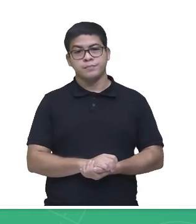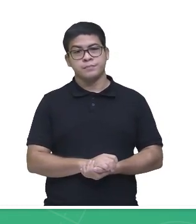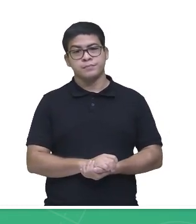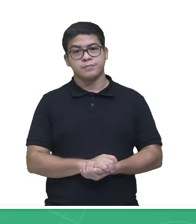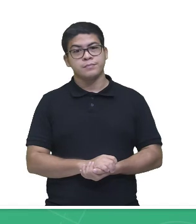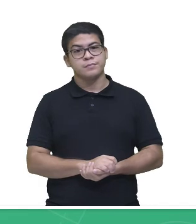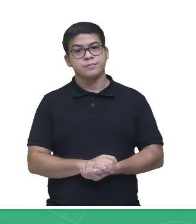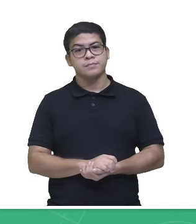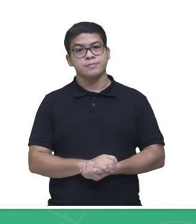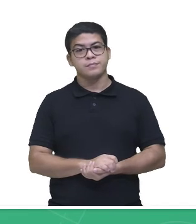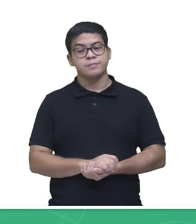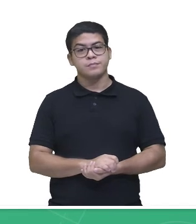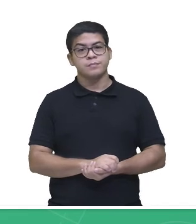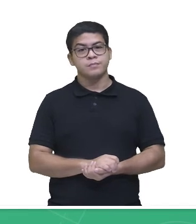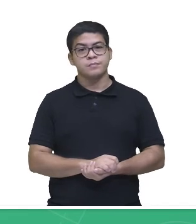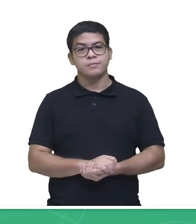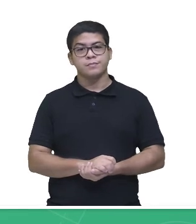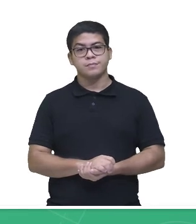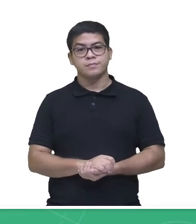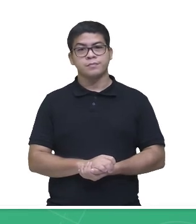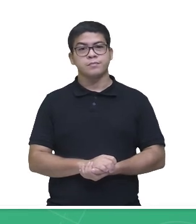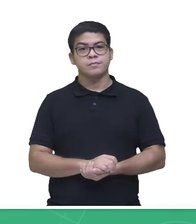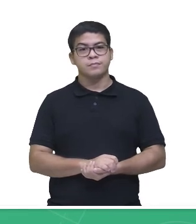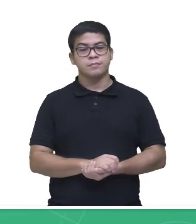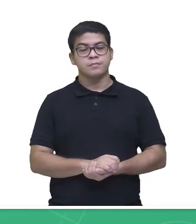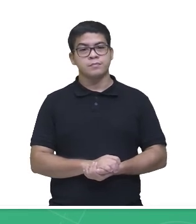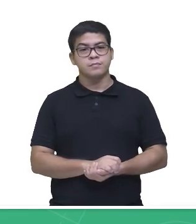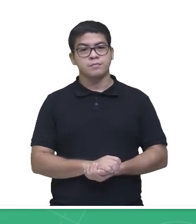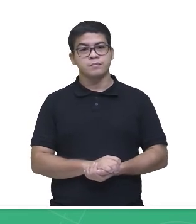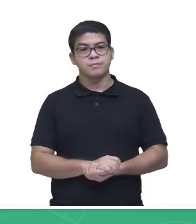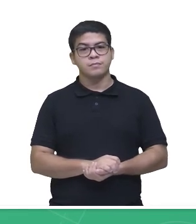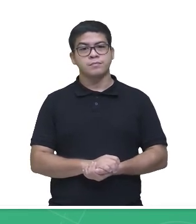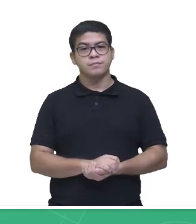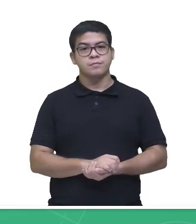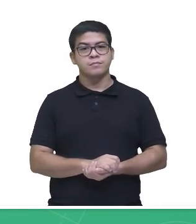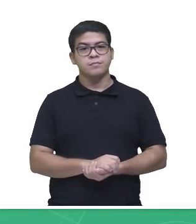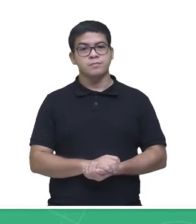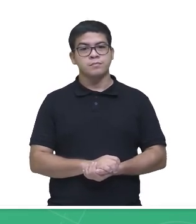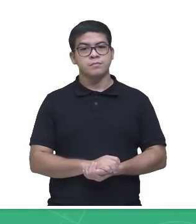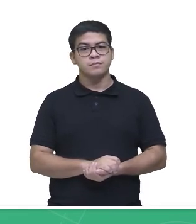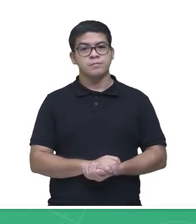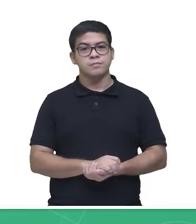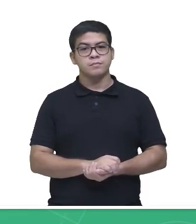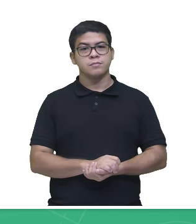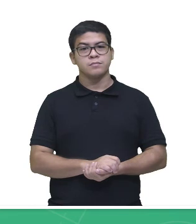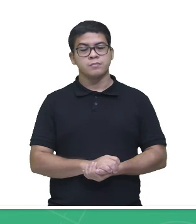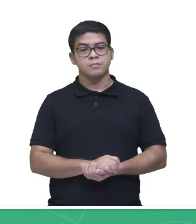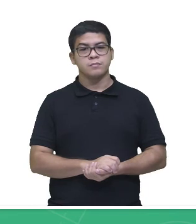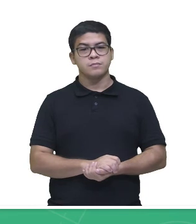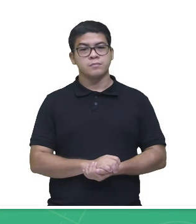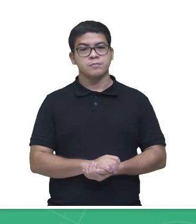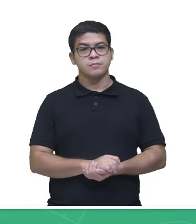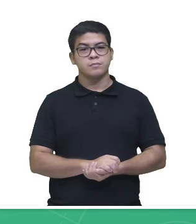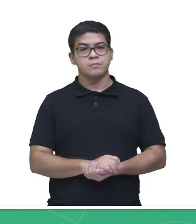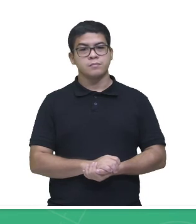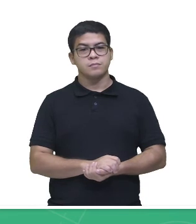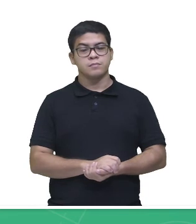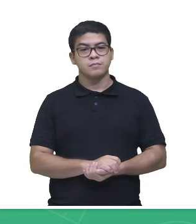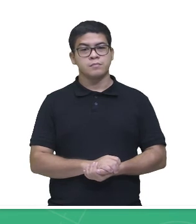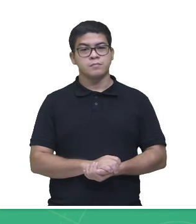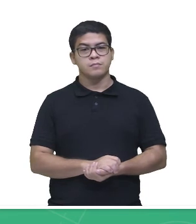Aqui, ó. Ellos, esse H ficou feio, né? Deixa eu ajeitar o H aqui. Ellos